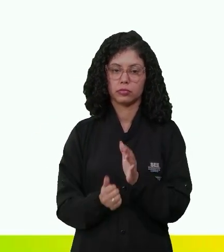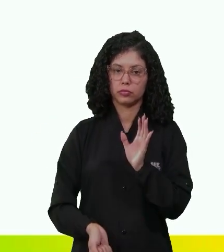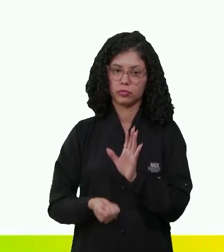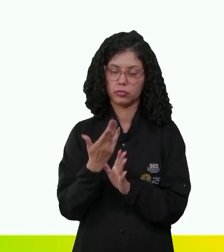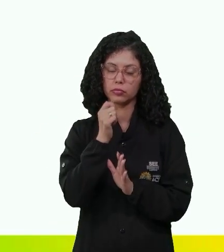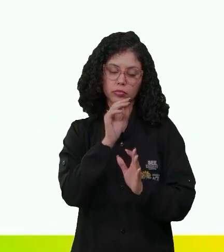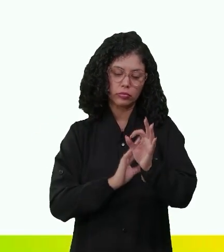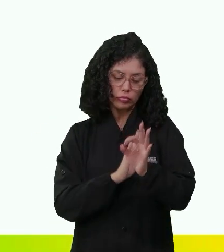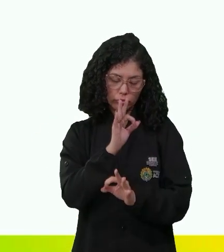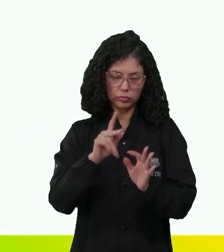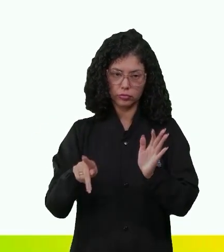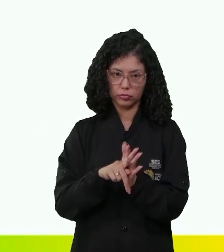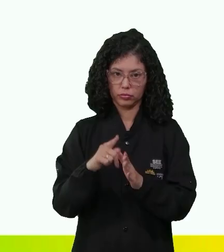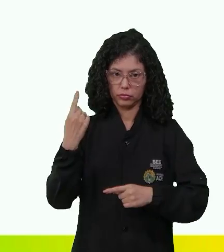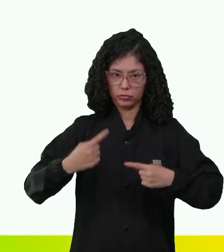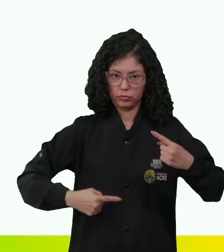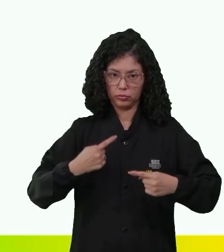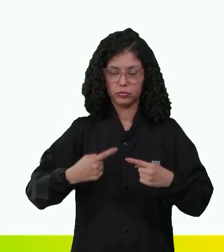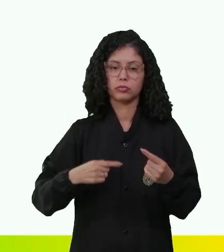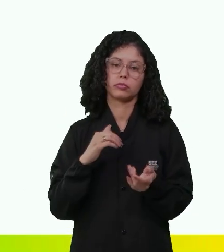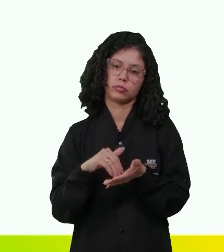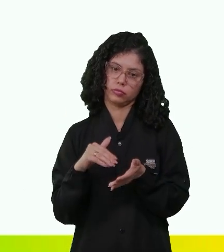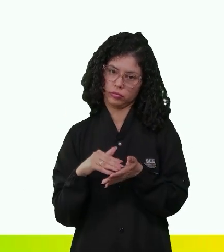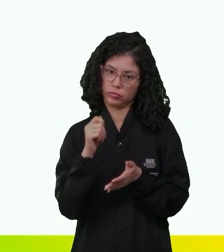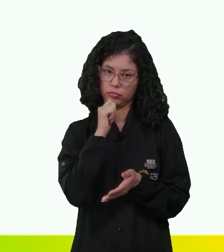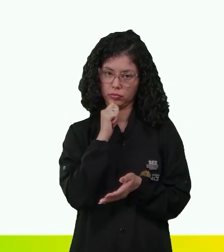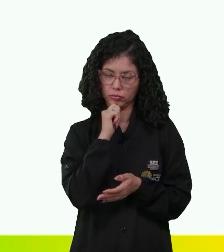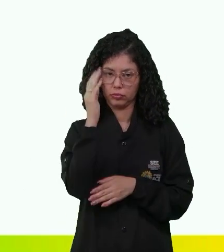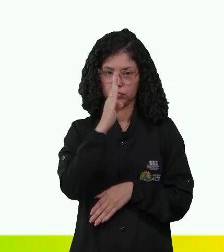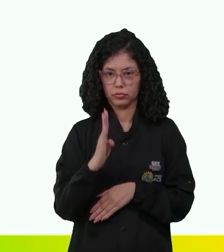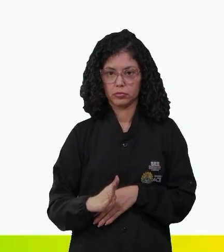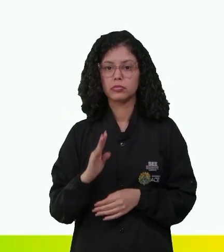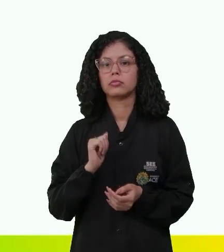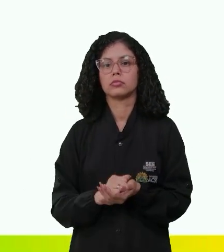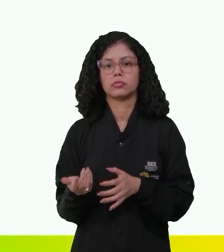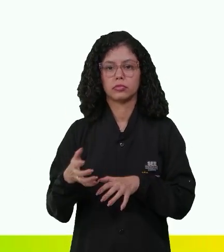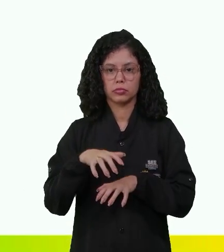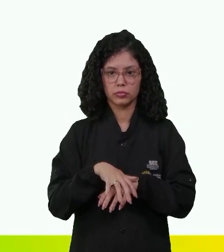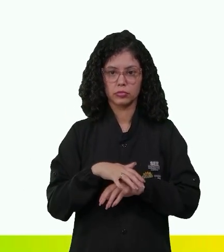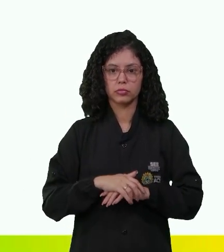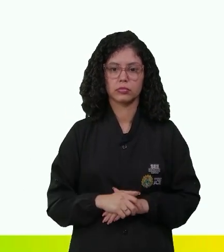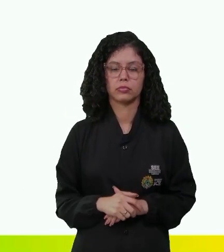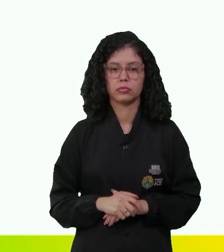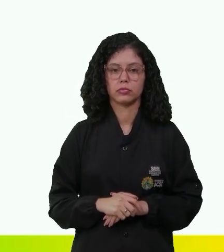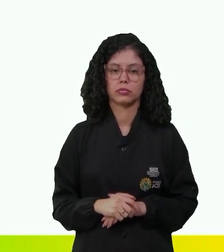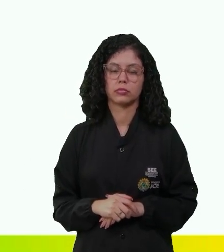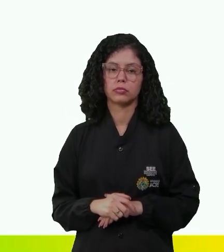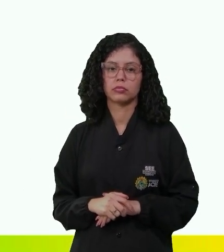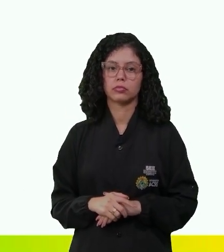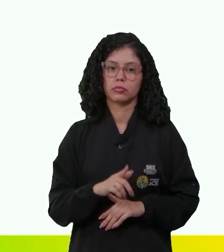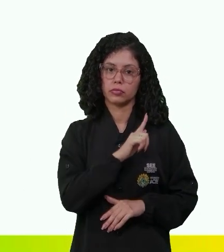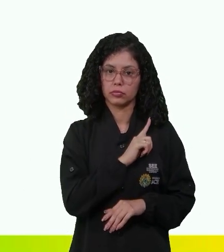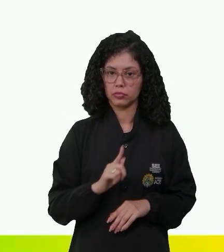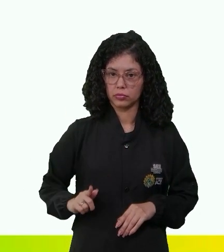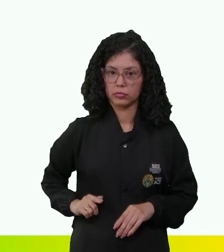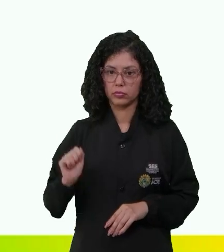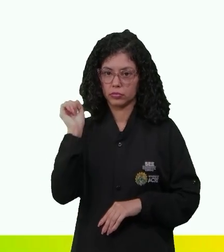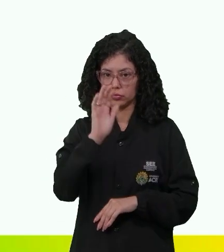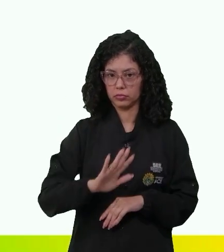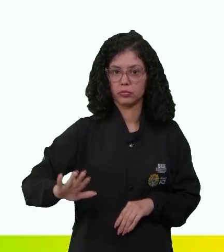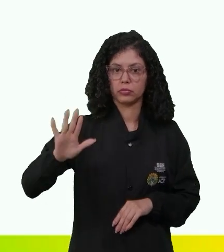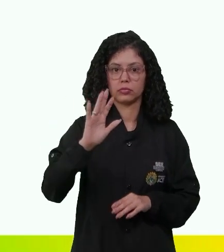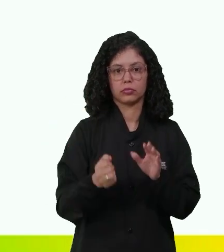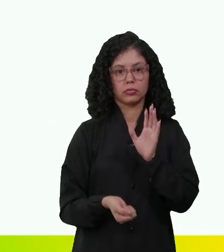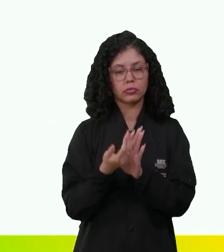formação, a organização política e administrativa do Brasil colonial. O governo geral era